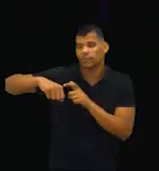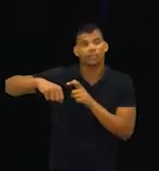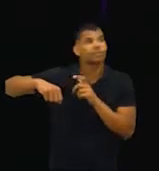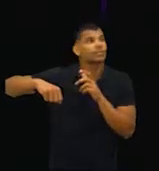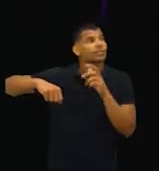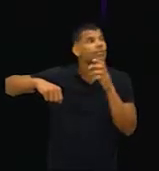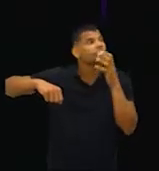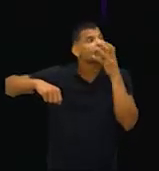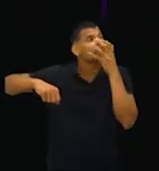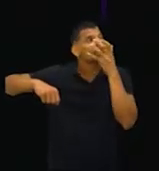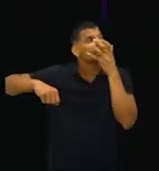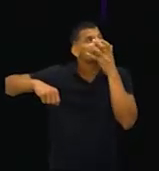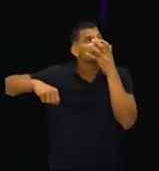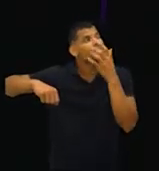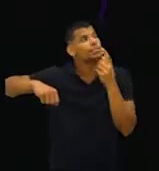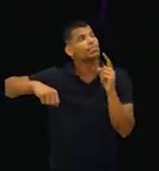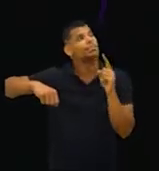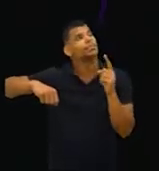Eu quero você